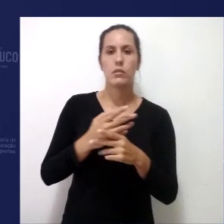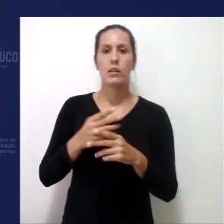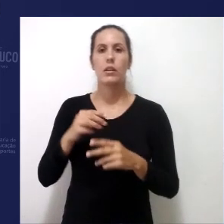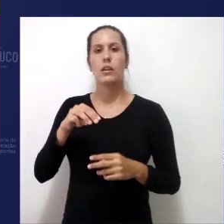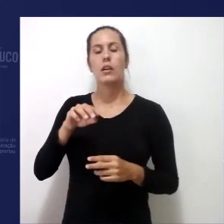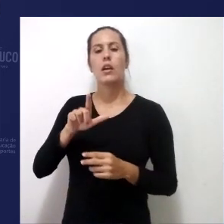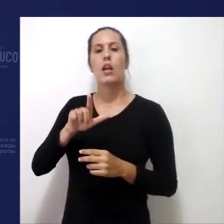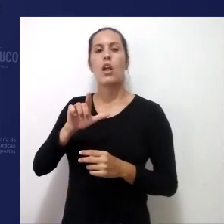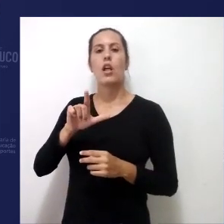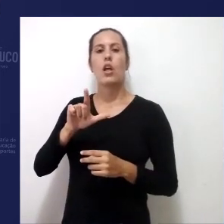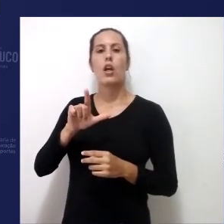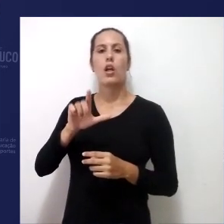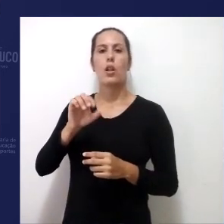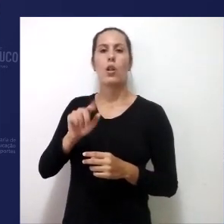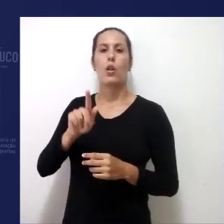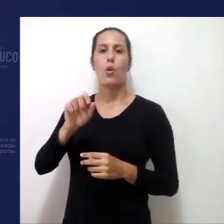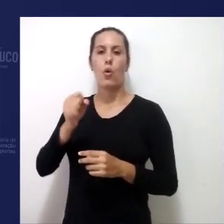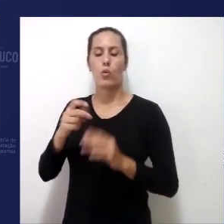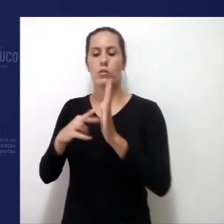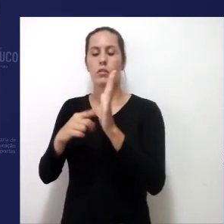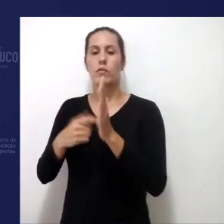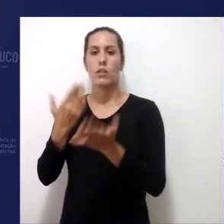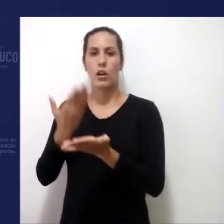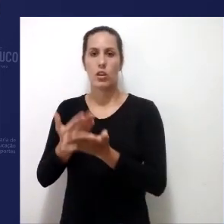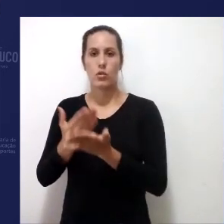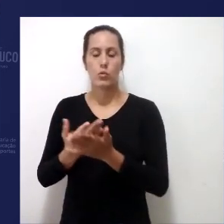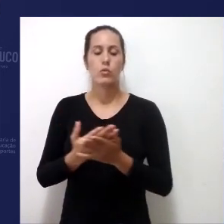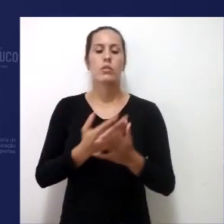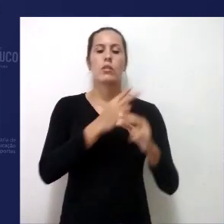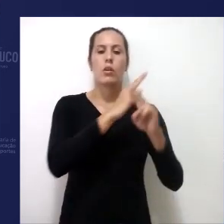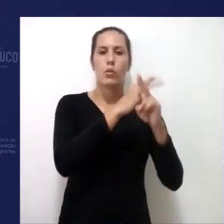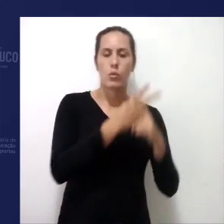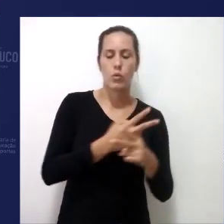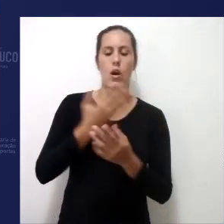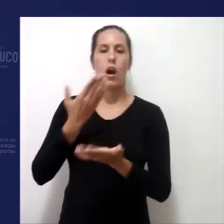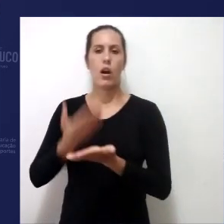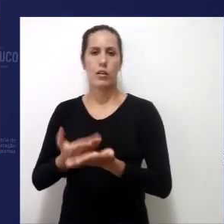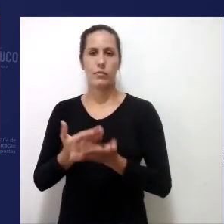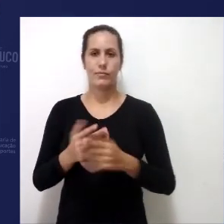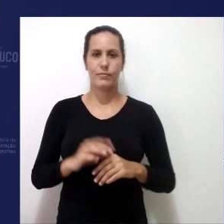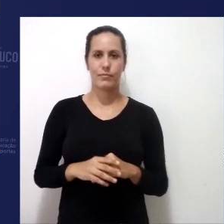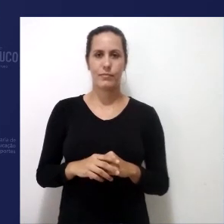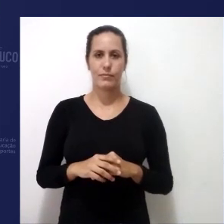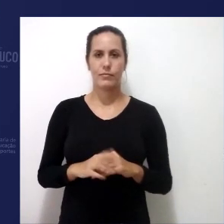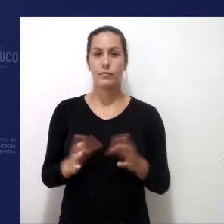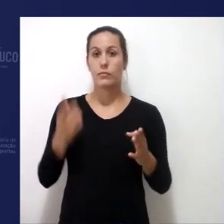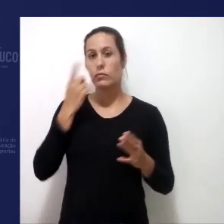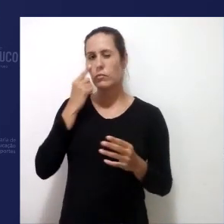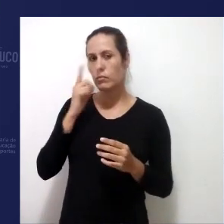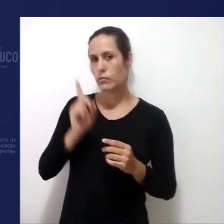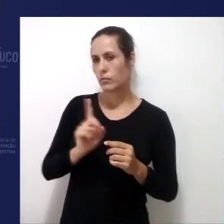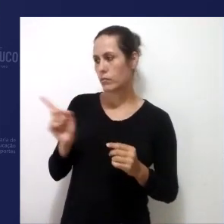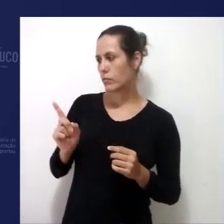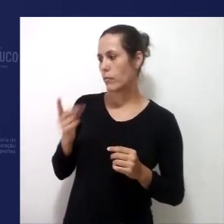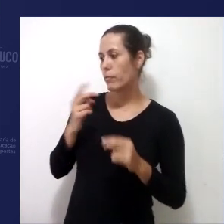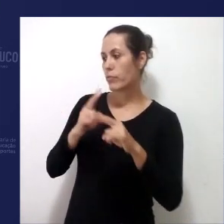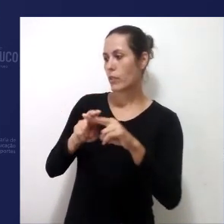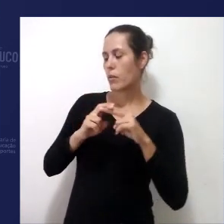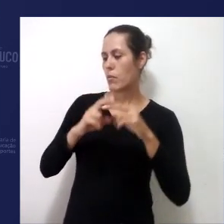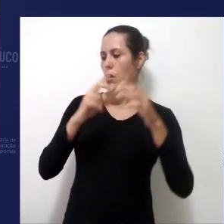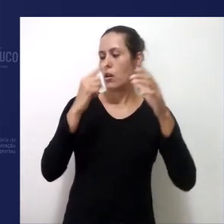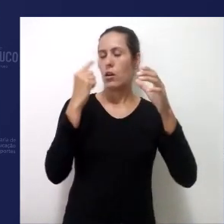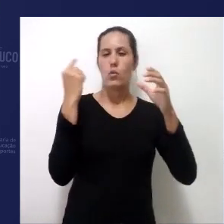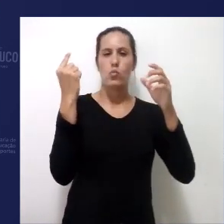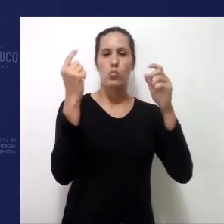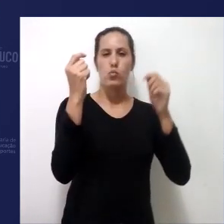Portanto, a meteorologia ela vai estudar a nossa atmosfera terrestre. Se você observar aí na telinha, você vai ver